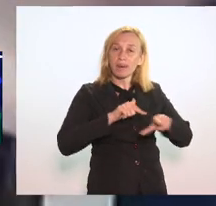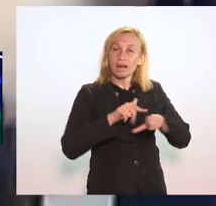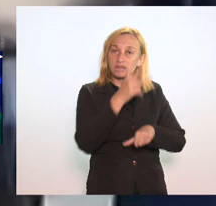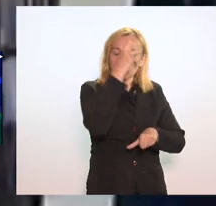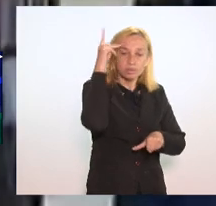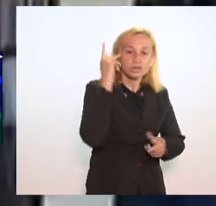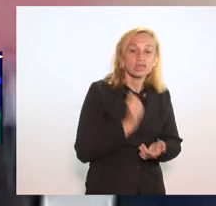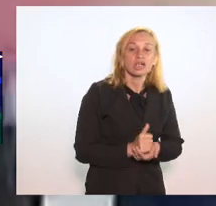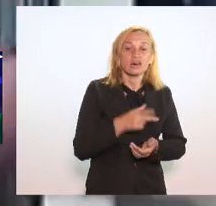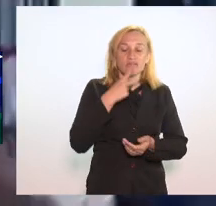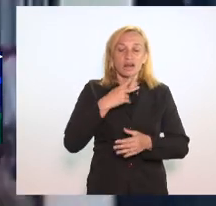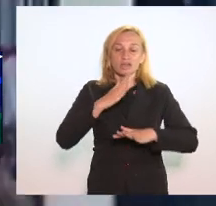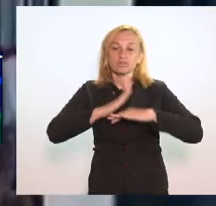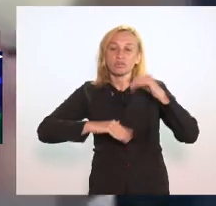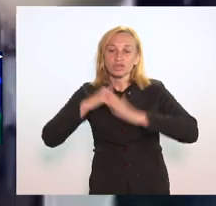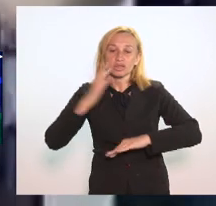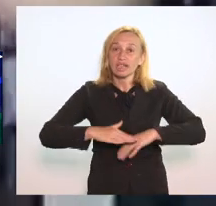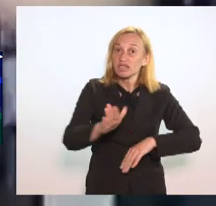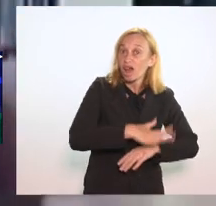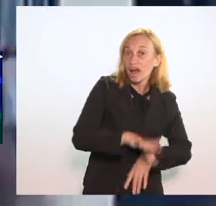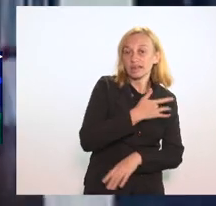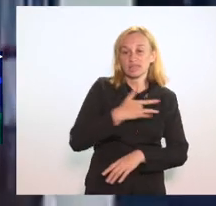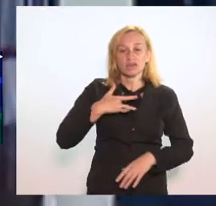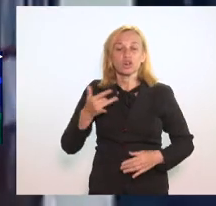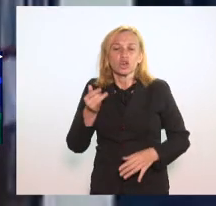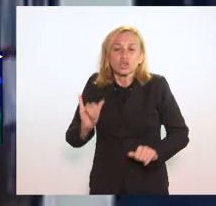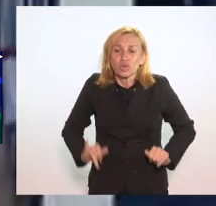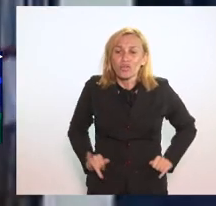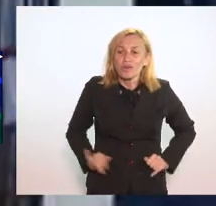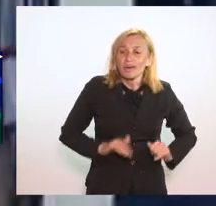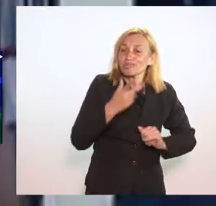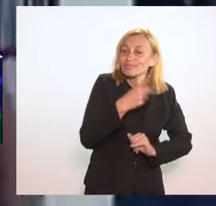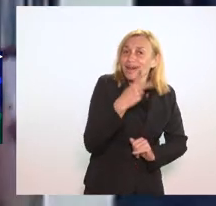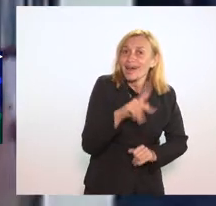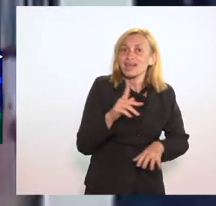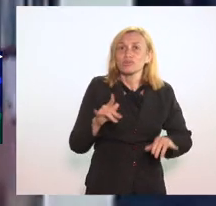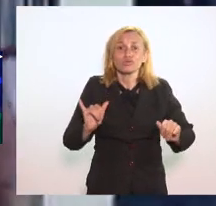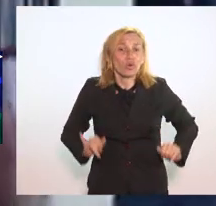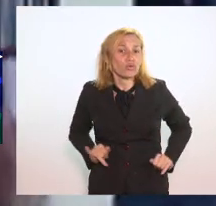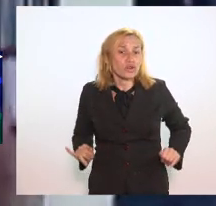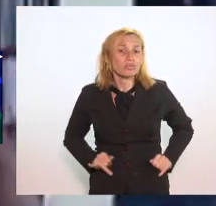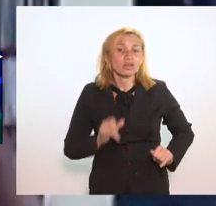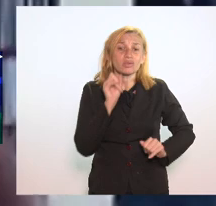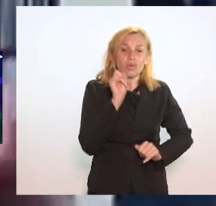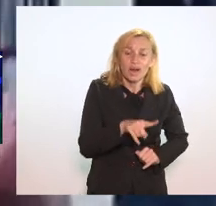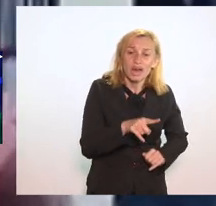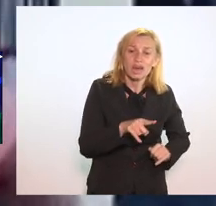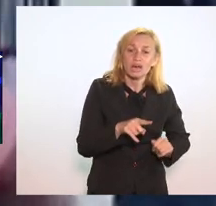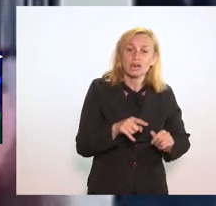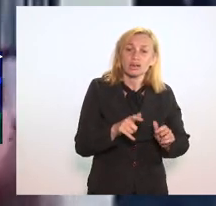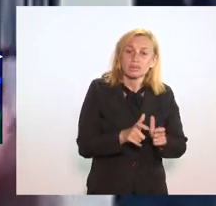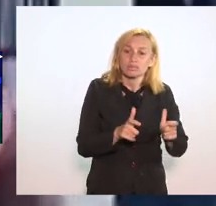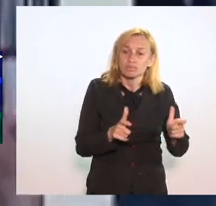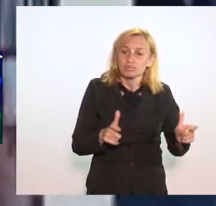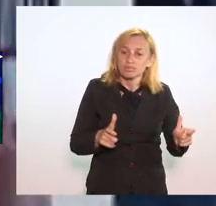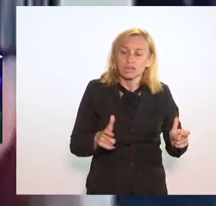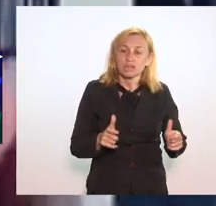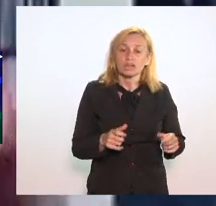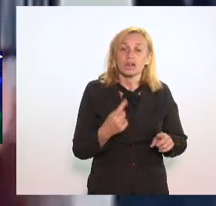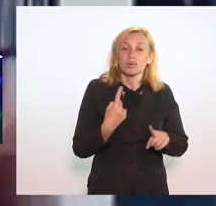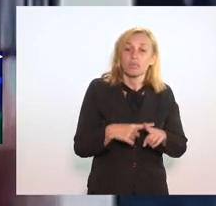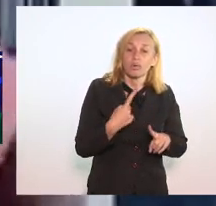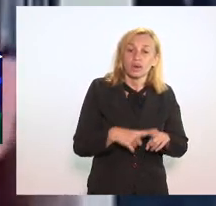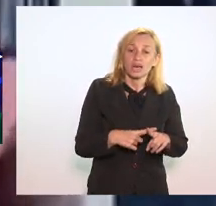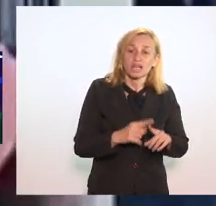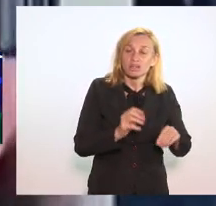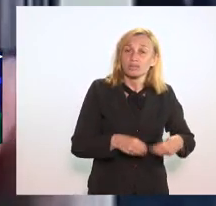se fala tanto nos profissionais da saúde no sofrimento dela o suprimento delas é aumentado exatamente Por que não lhe são